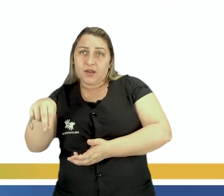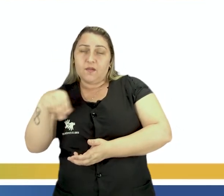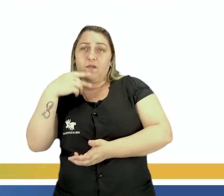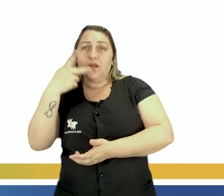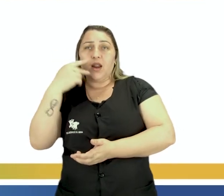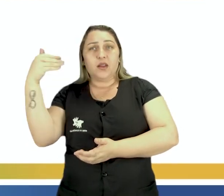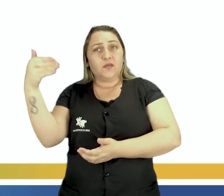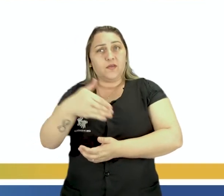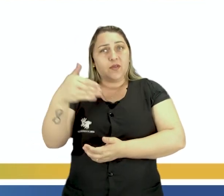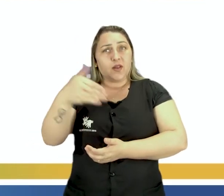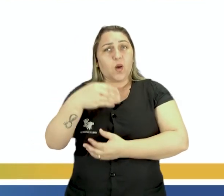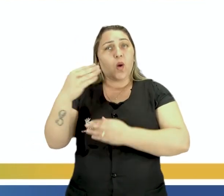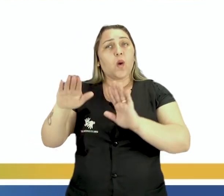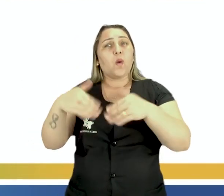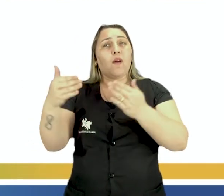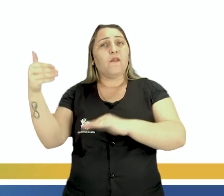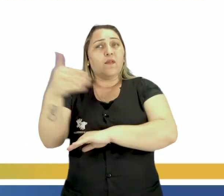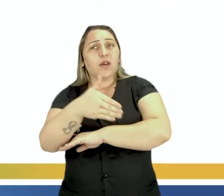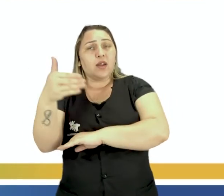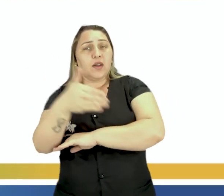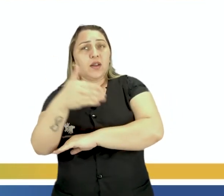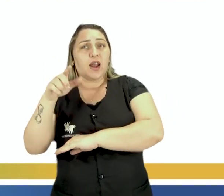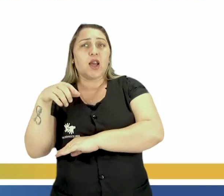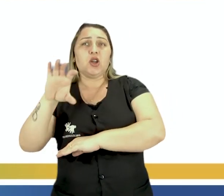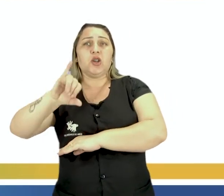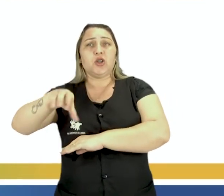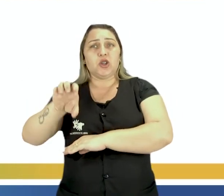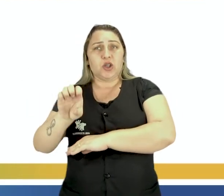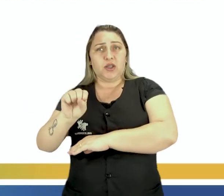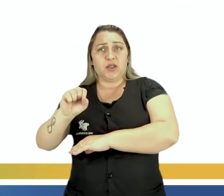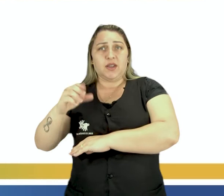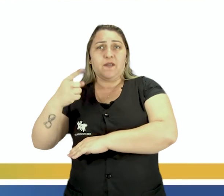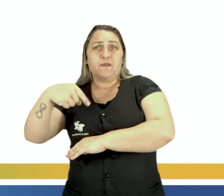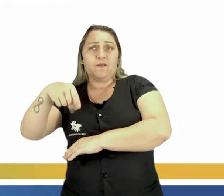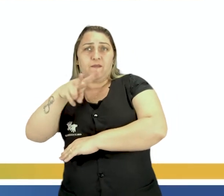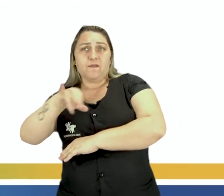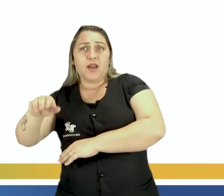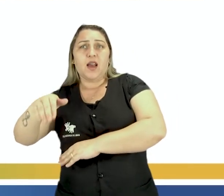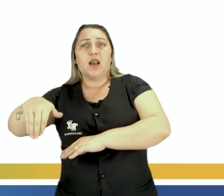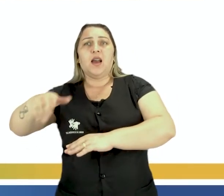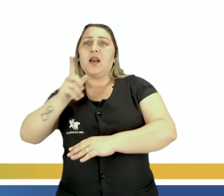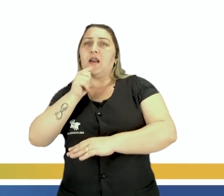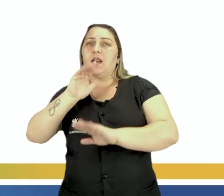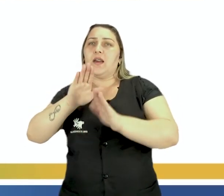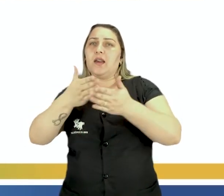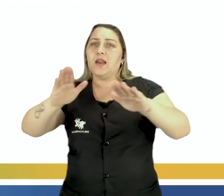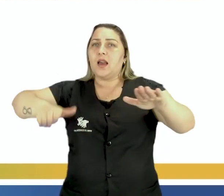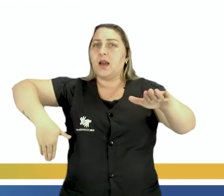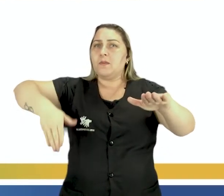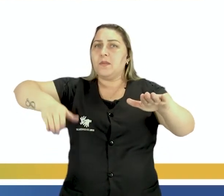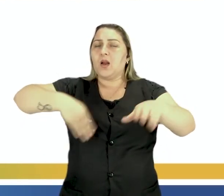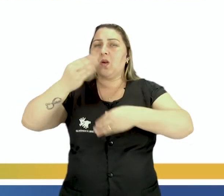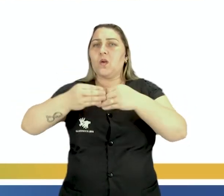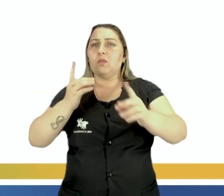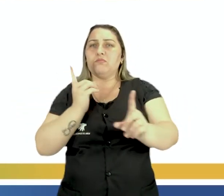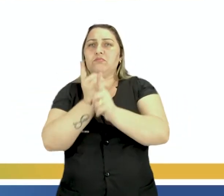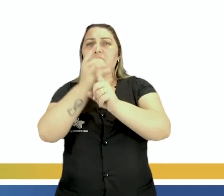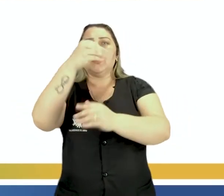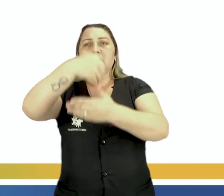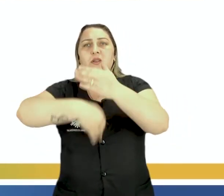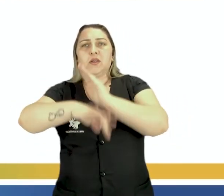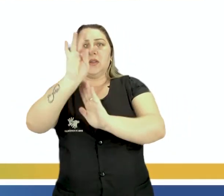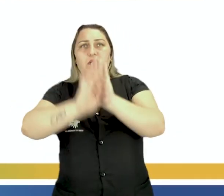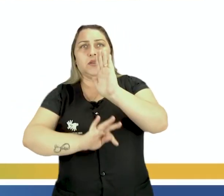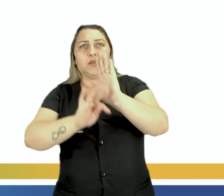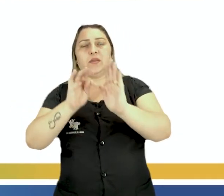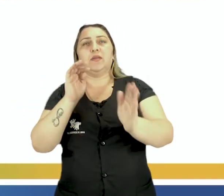nas perguntas. Então, com que frequência a Jéssica vai à praia? Como é que eu consigo encontrar essa resposta dentro do texto? Então, eu